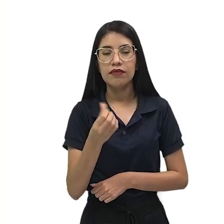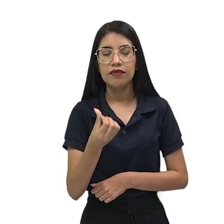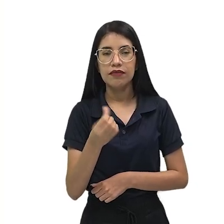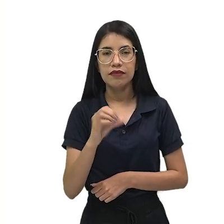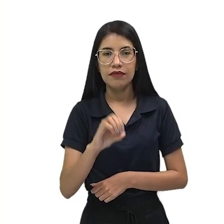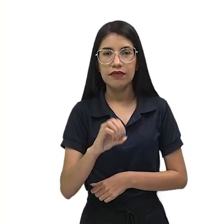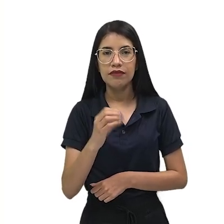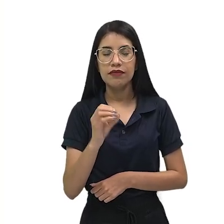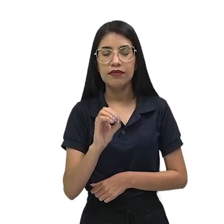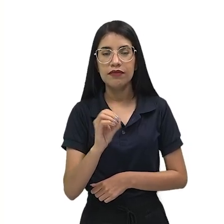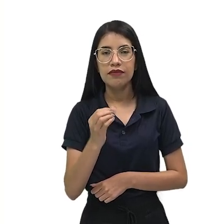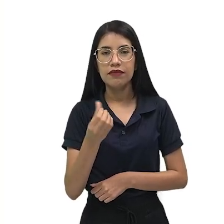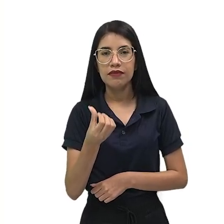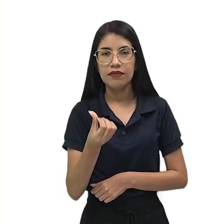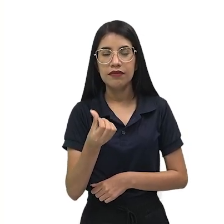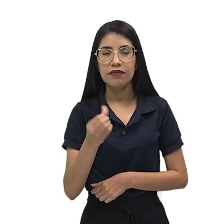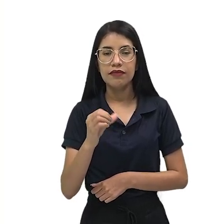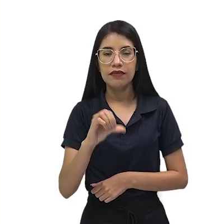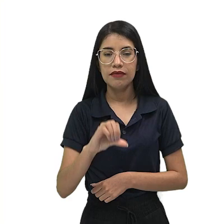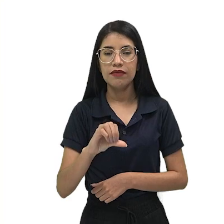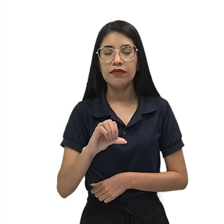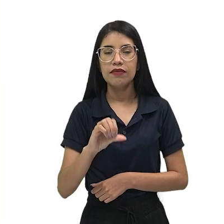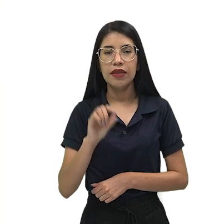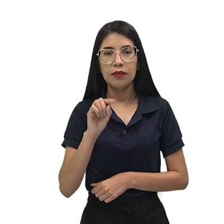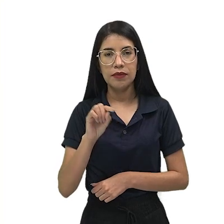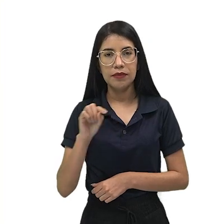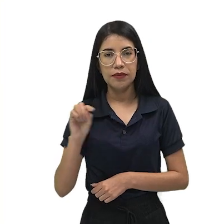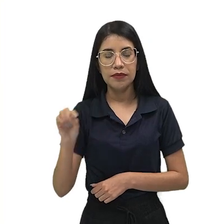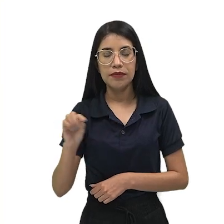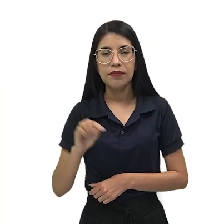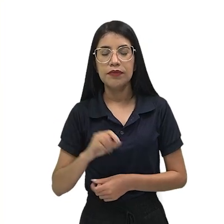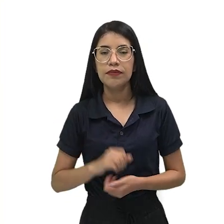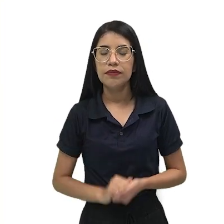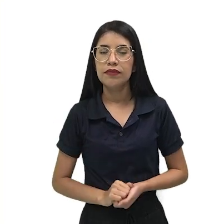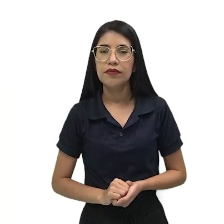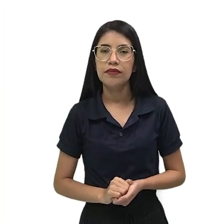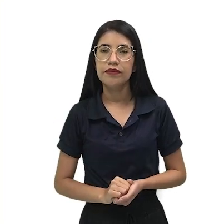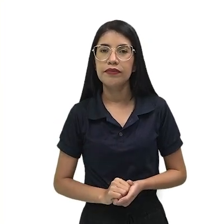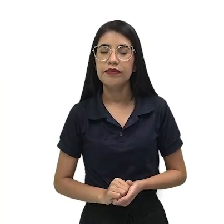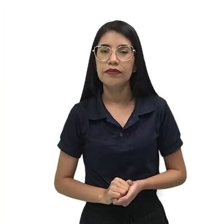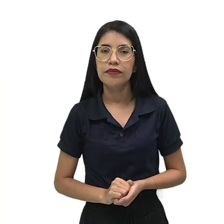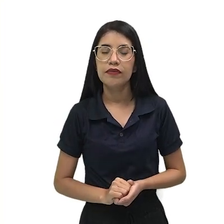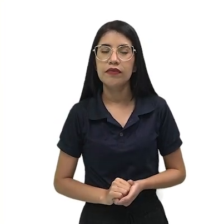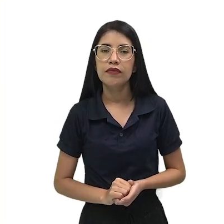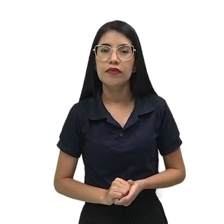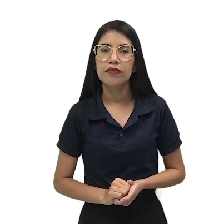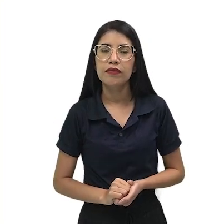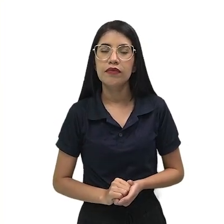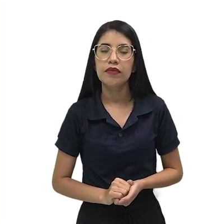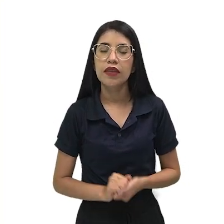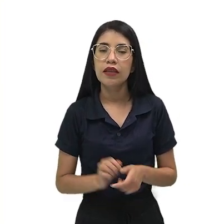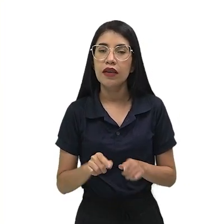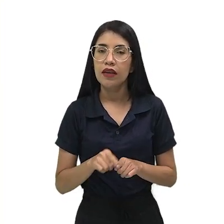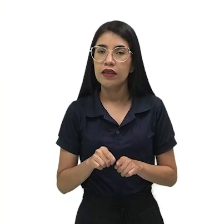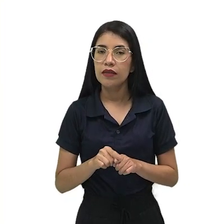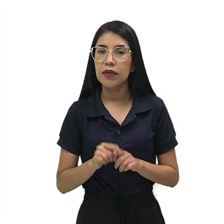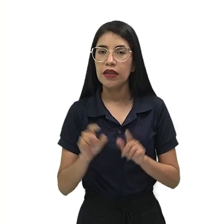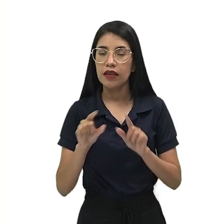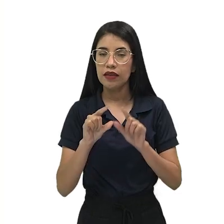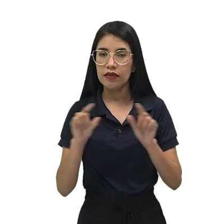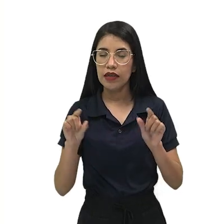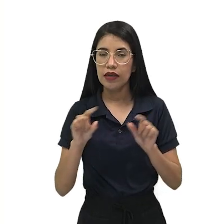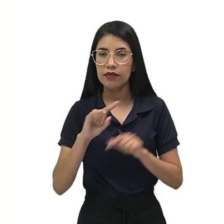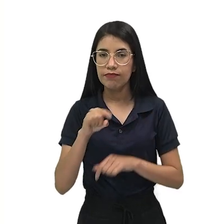069 e reticências. Pronto. Essa é a parte decimal. Na parte decimal é que